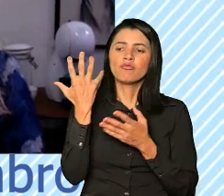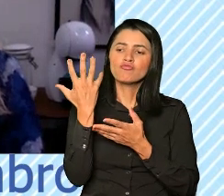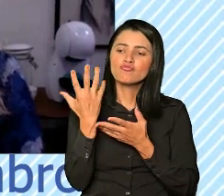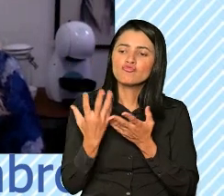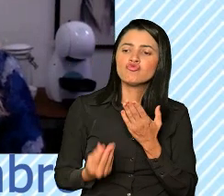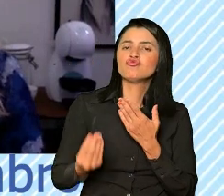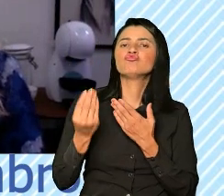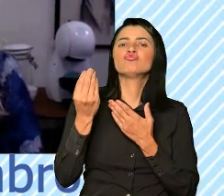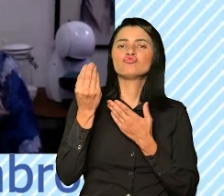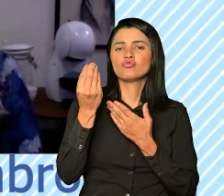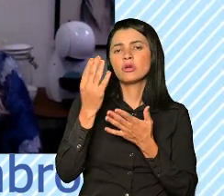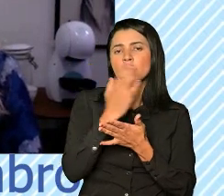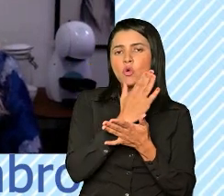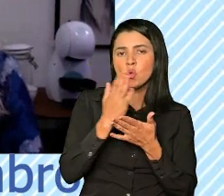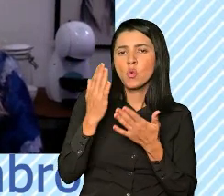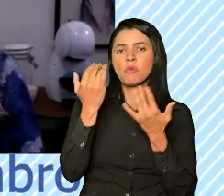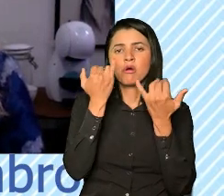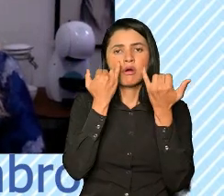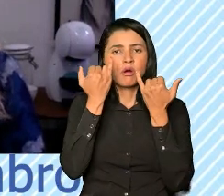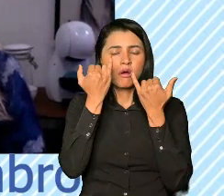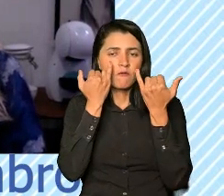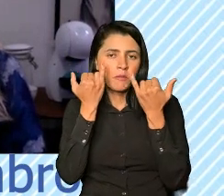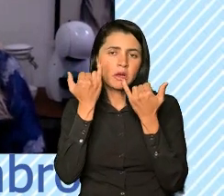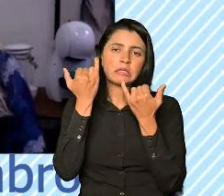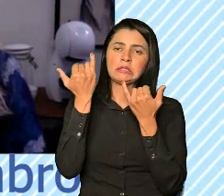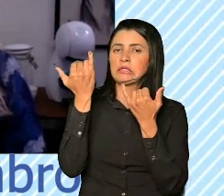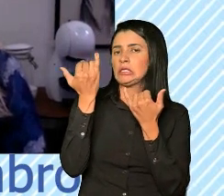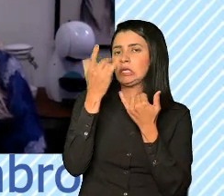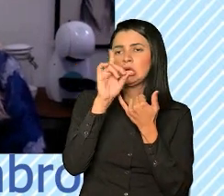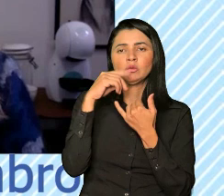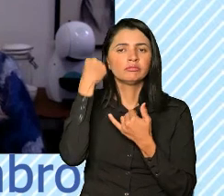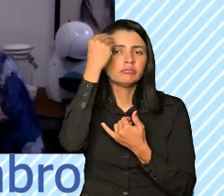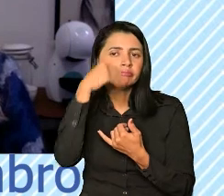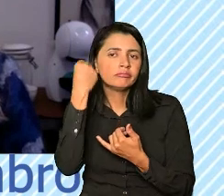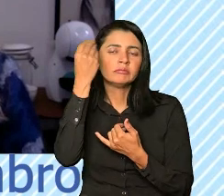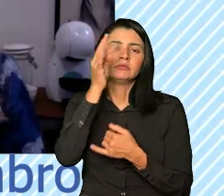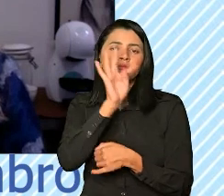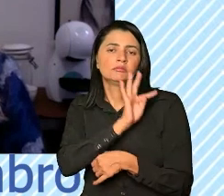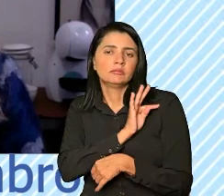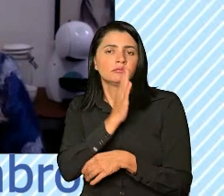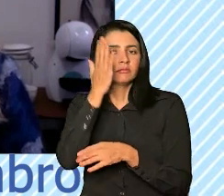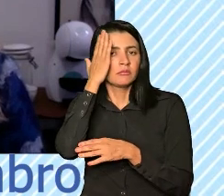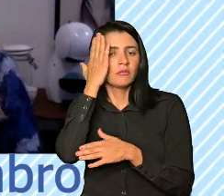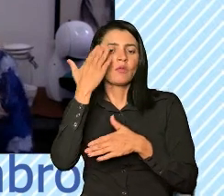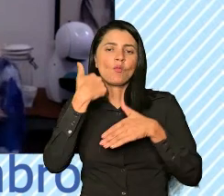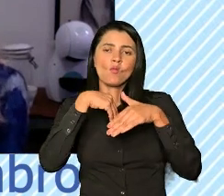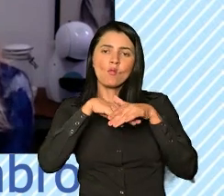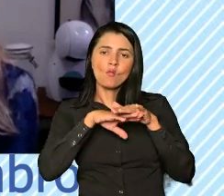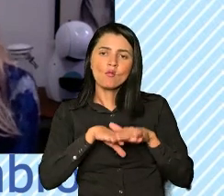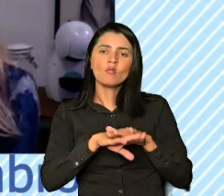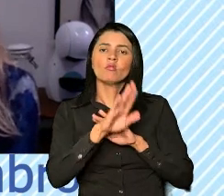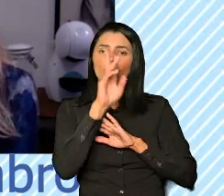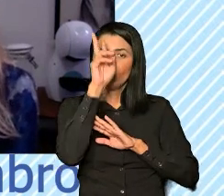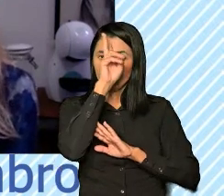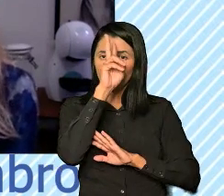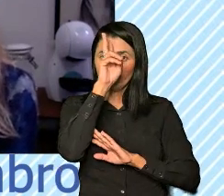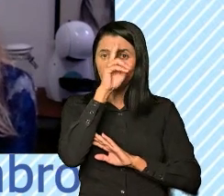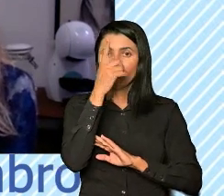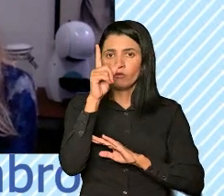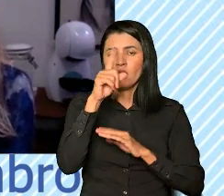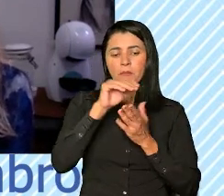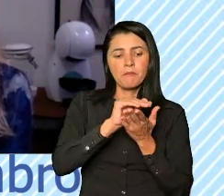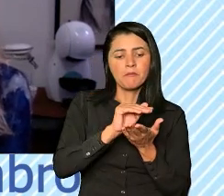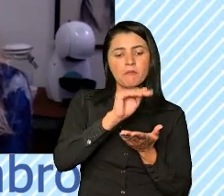memorial, em que algumas informações, dados, vivências, técnicas e saberes vão ser conservados. A gente vai criar um